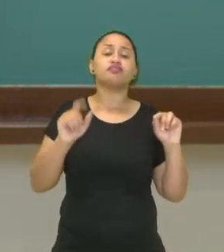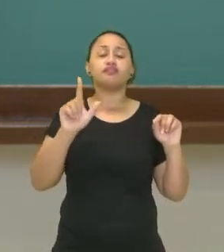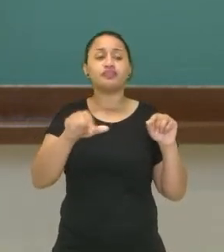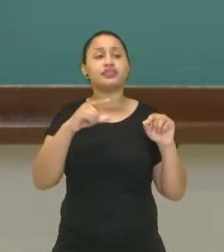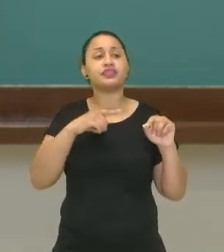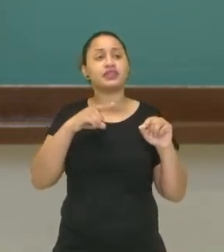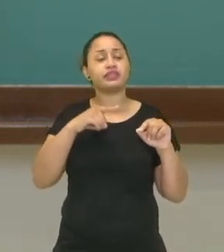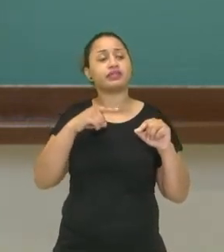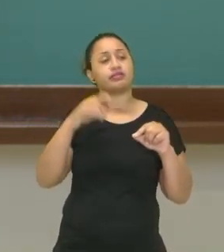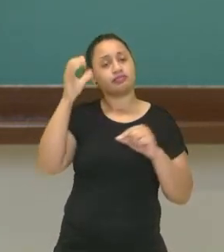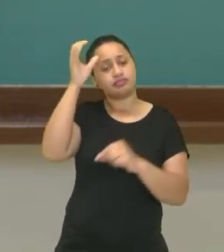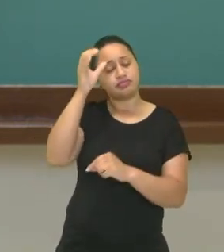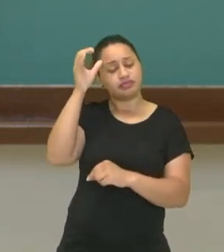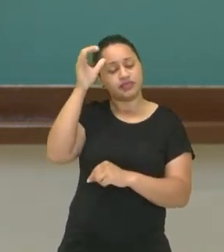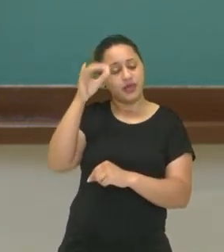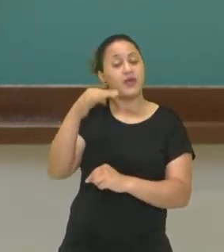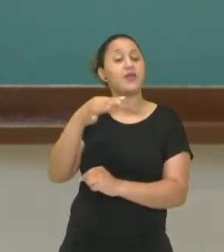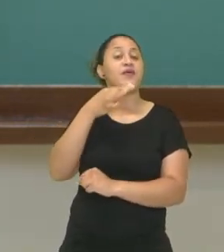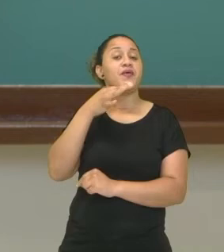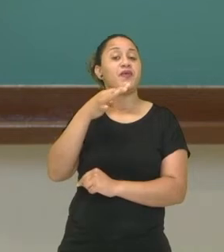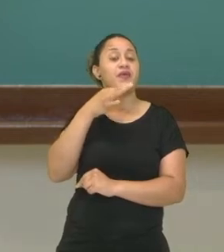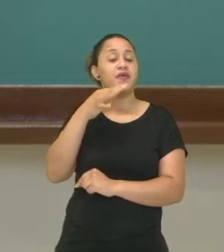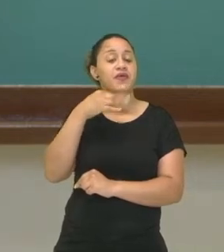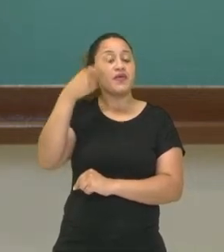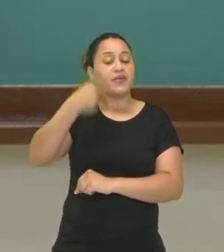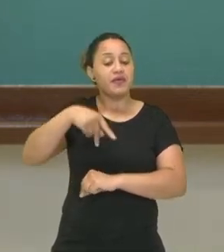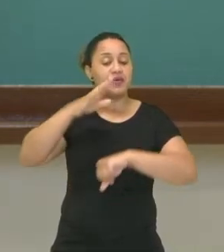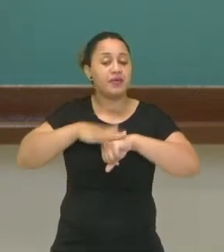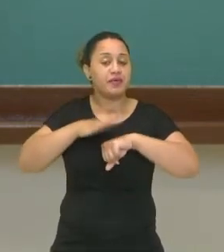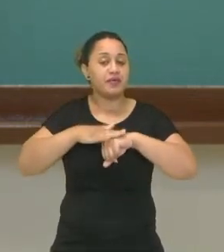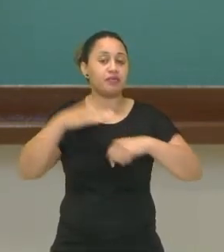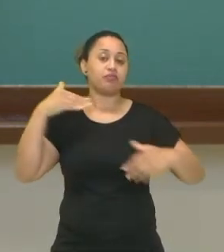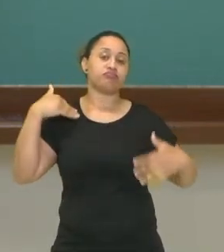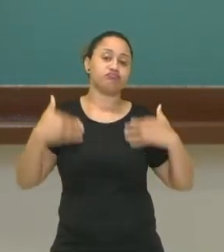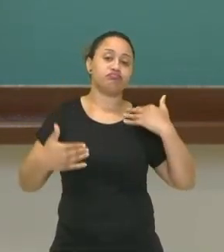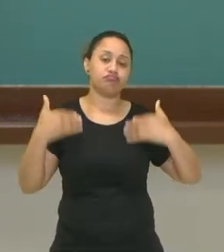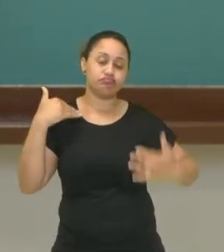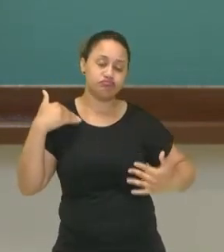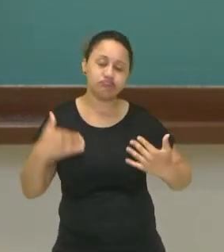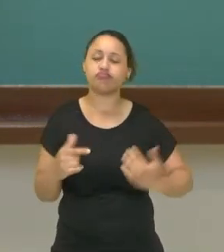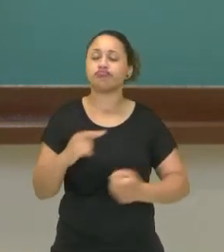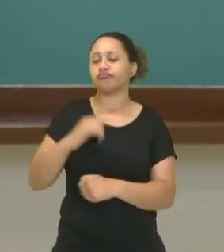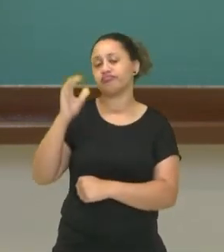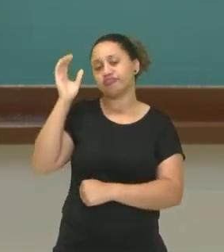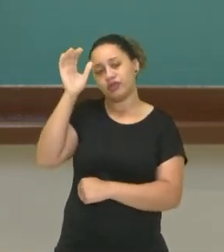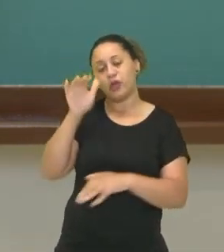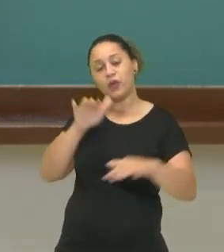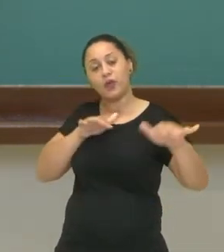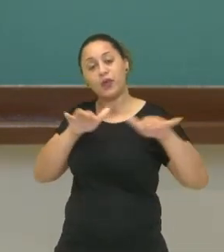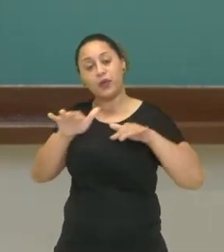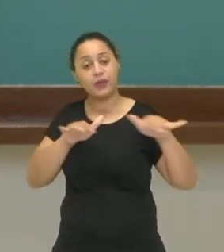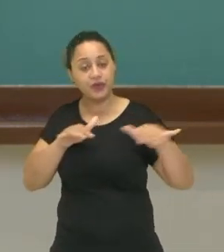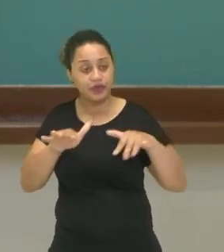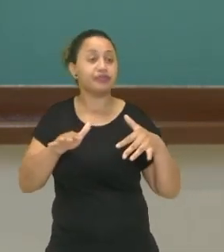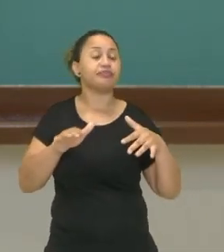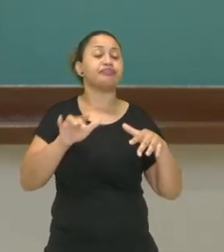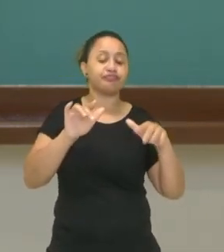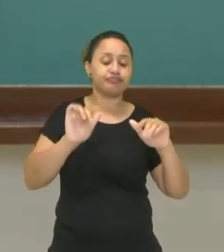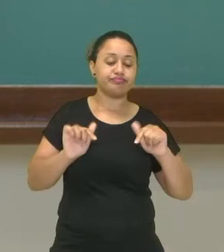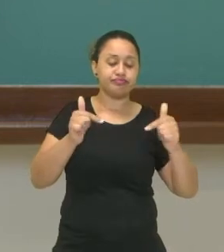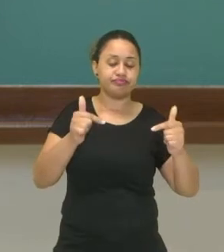ter consciência do seu corpo, ter consciência dos movimentos que você